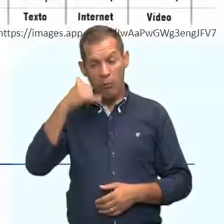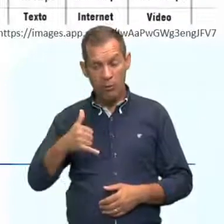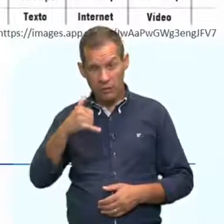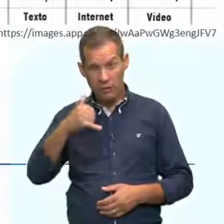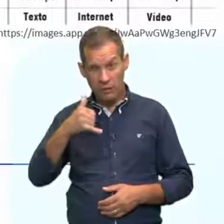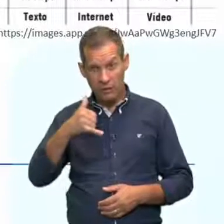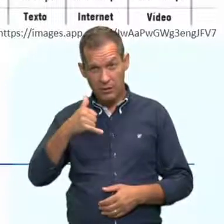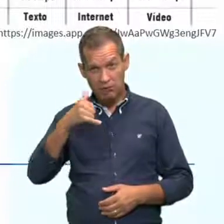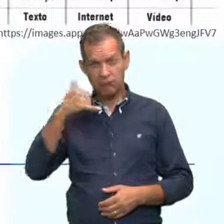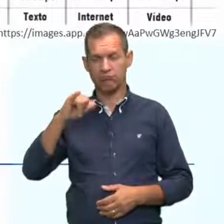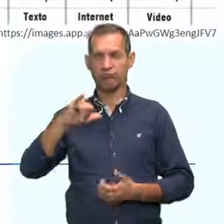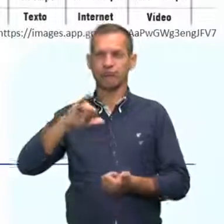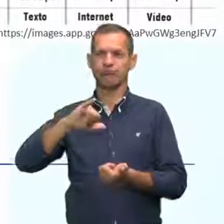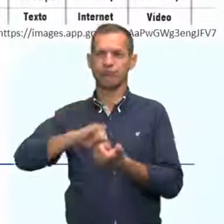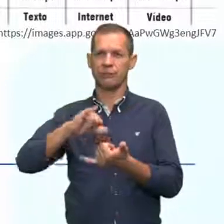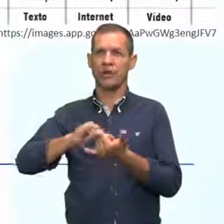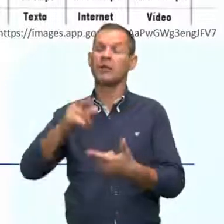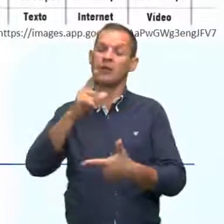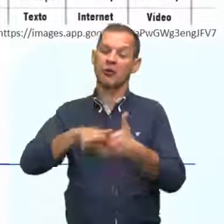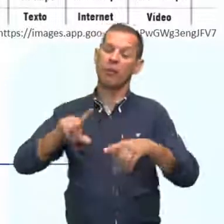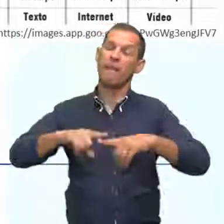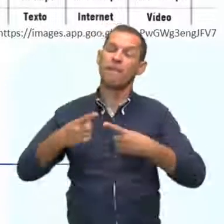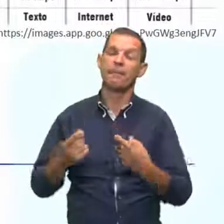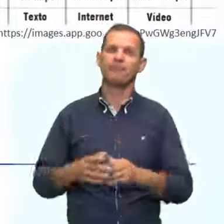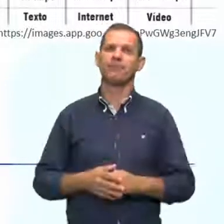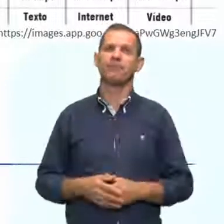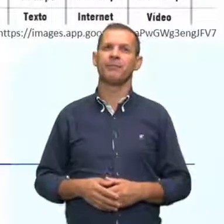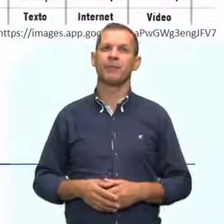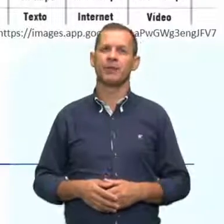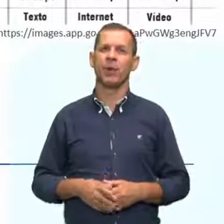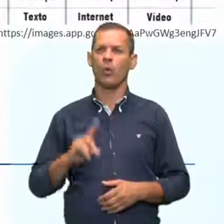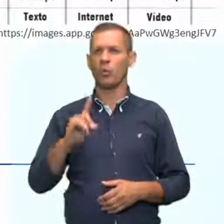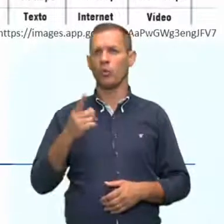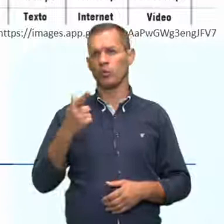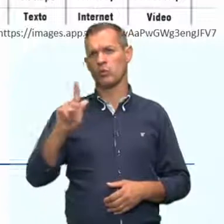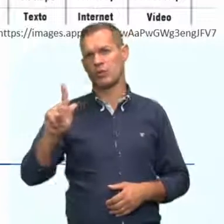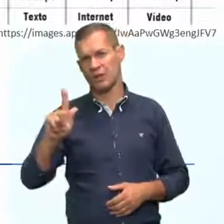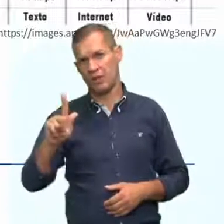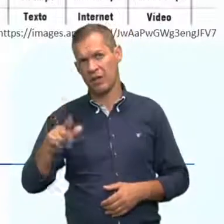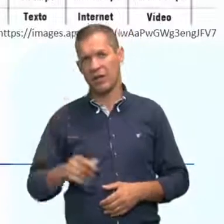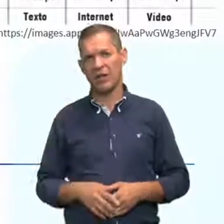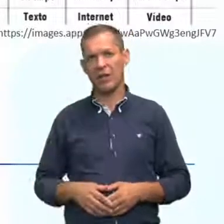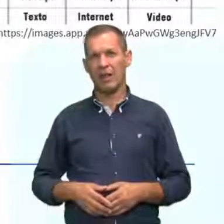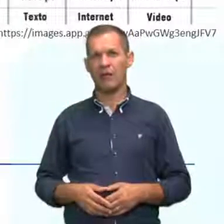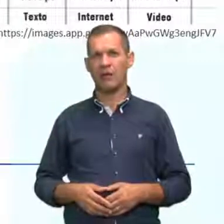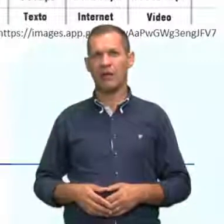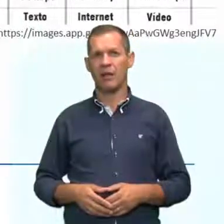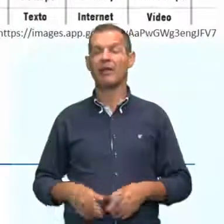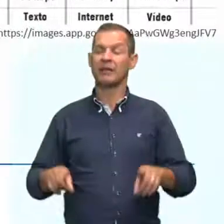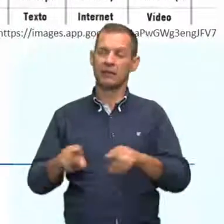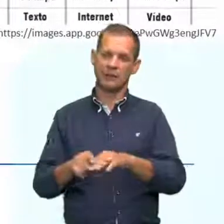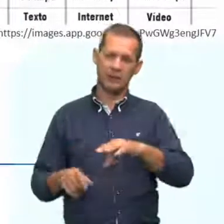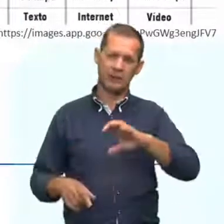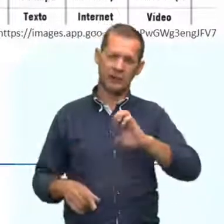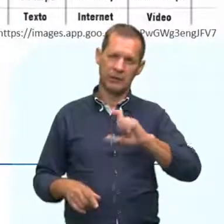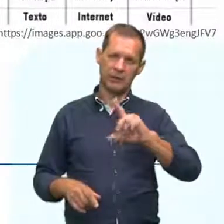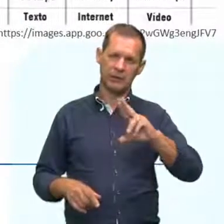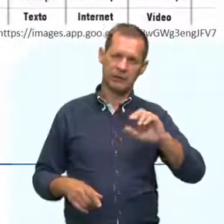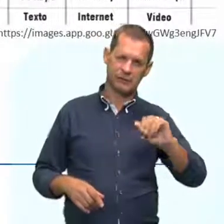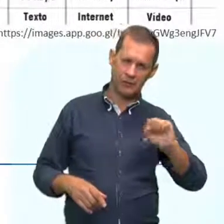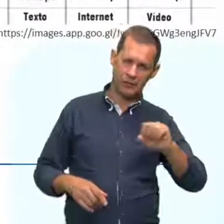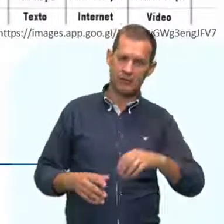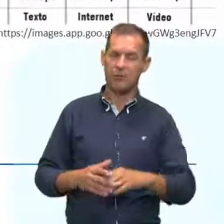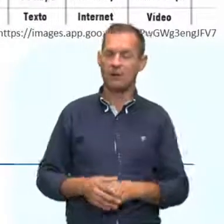Então, tinha esse problema. O 1G, as células, porque a gente está falando de sinal celular, então